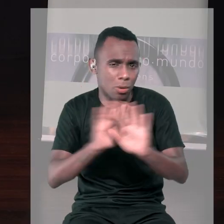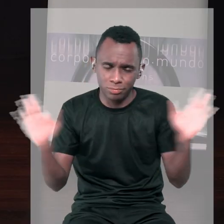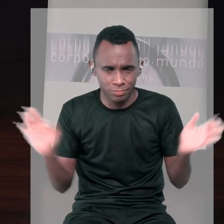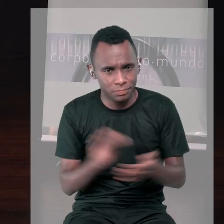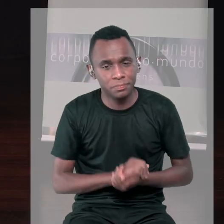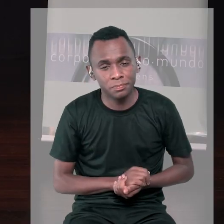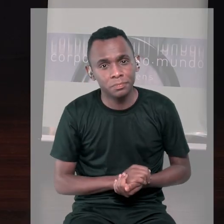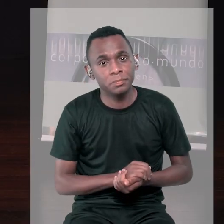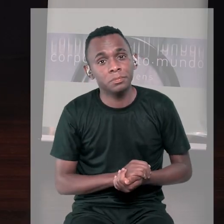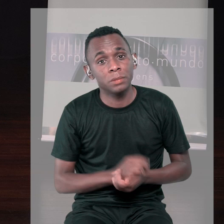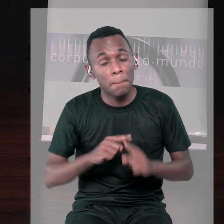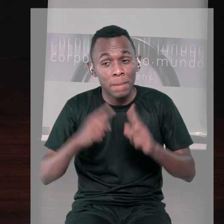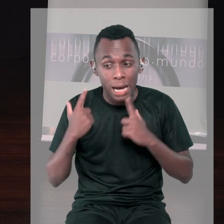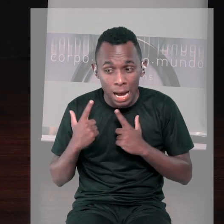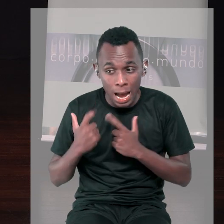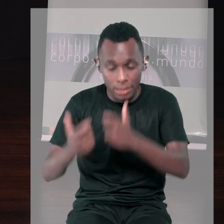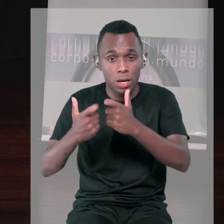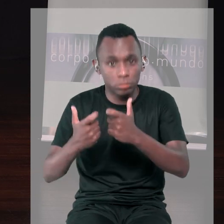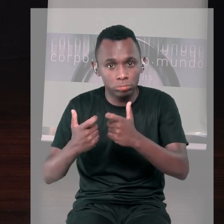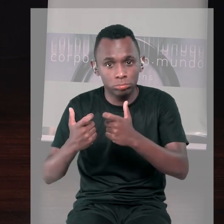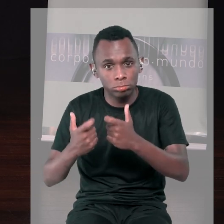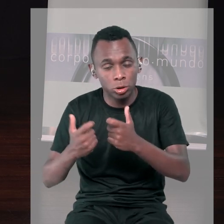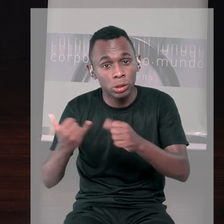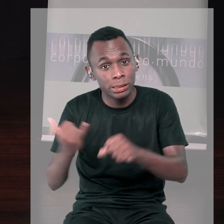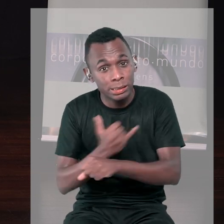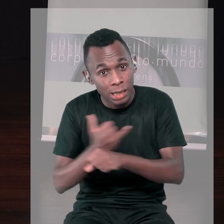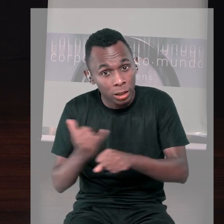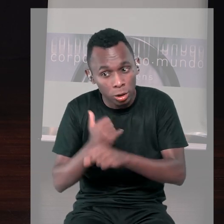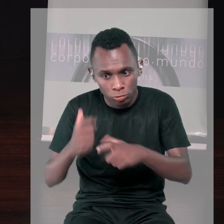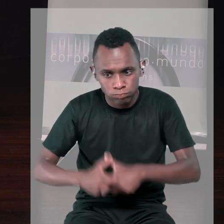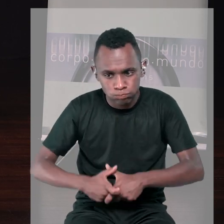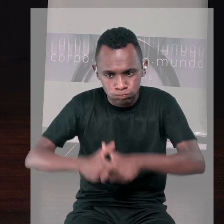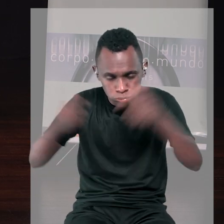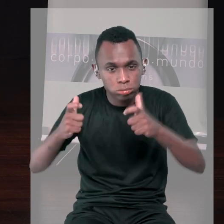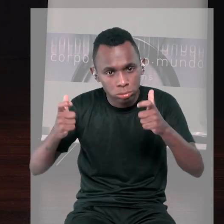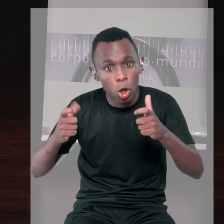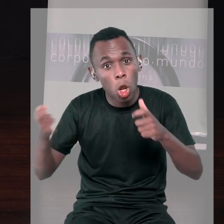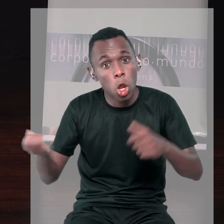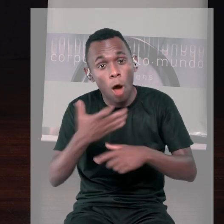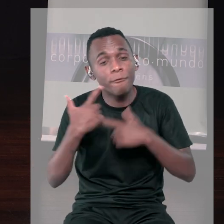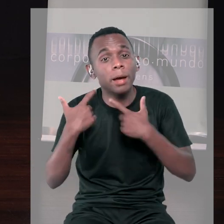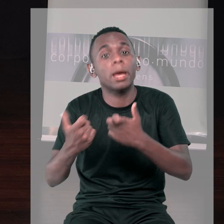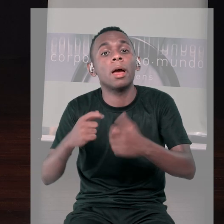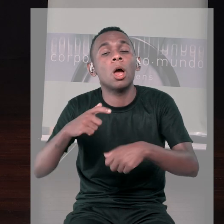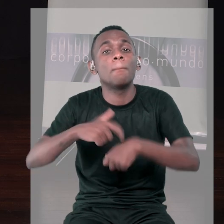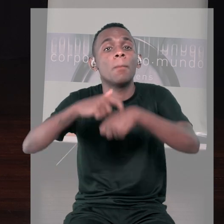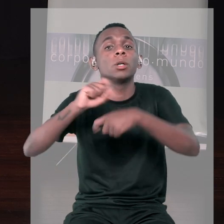E que a guerra teria ganho esse novo impulso, seria uma nova guerra, quando